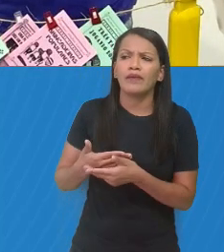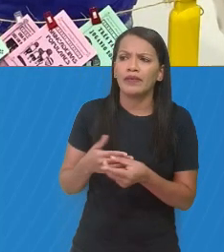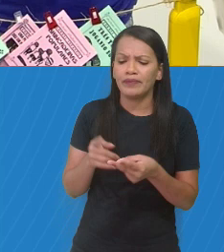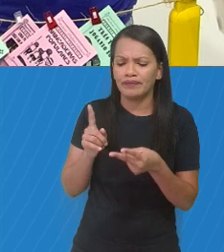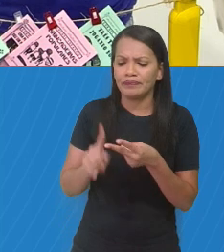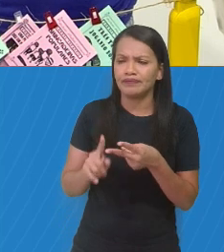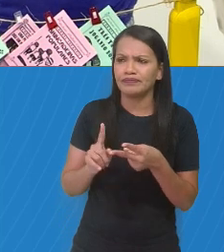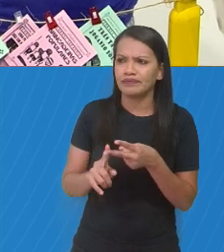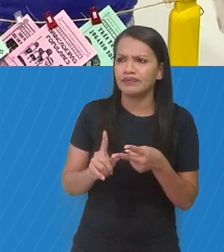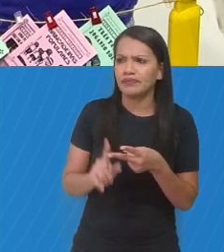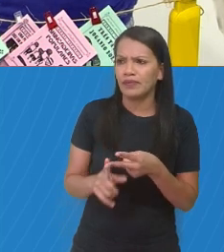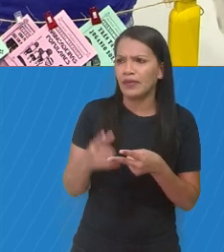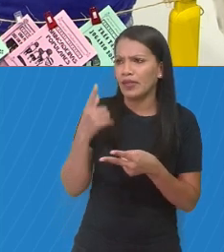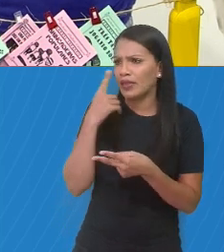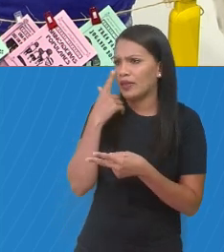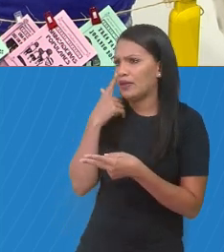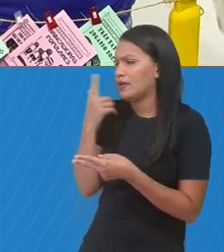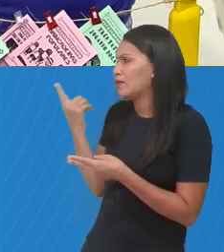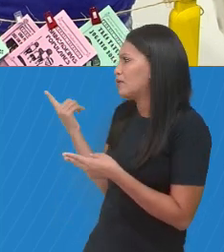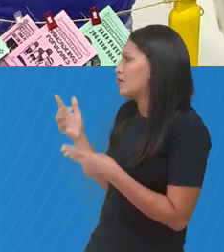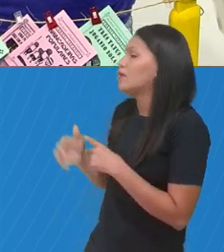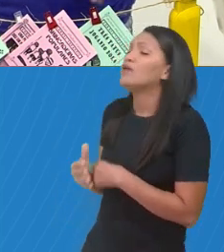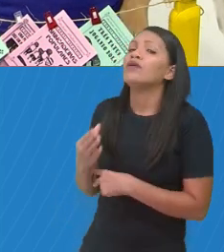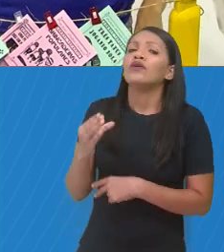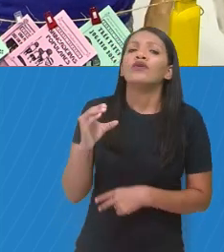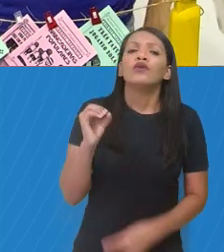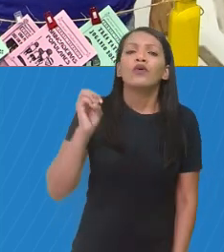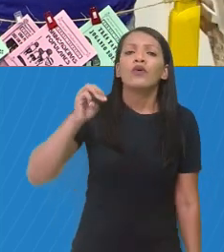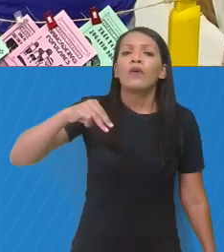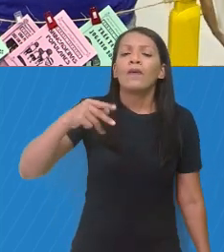cumpá de boi, cumpá de bode, olha só.